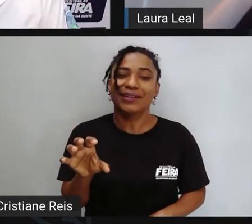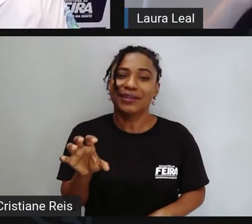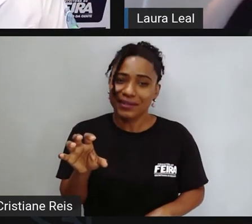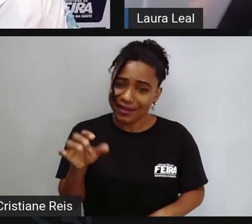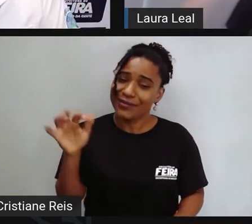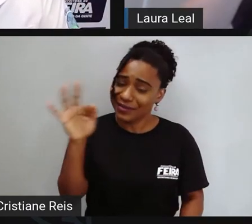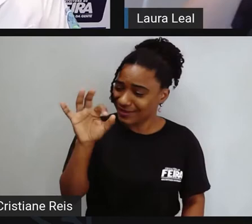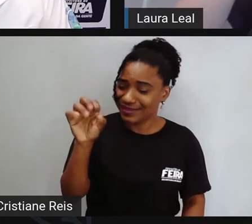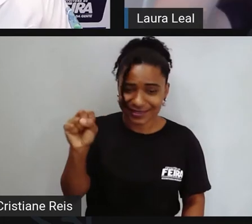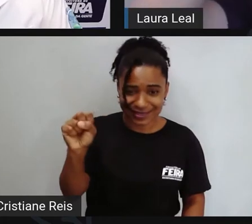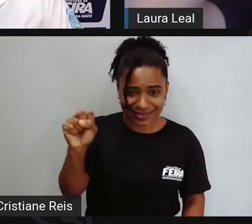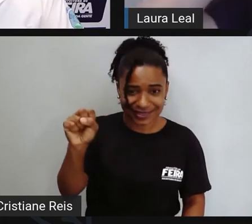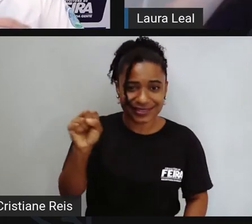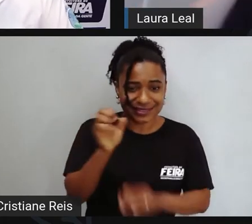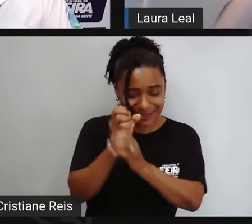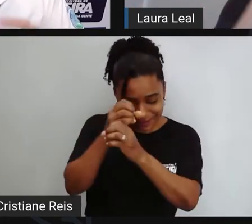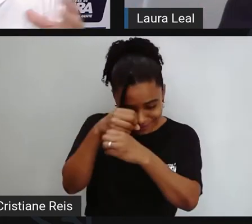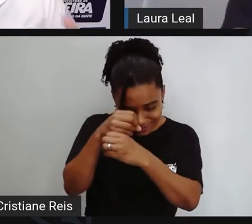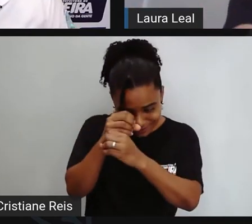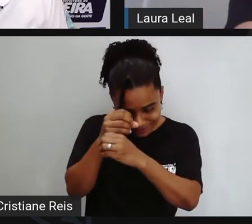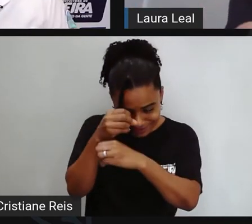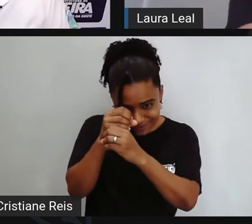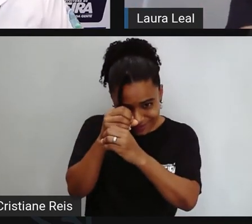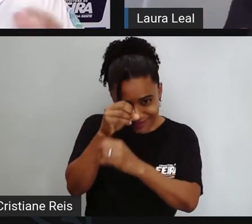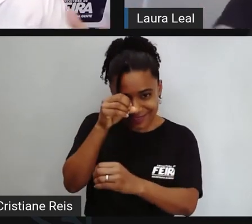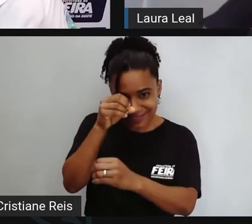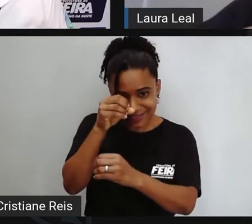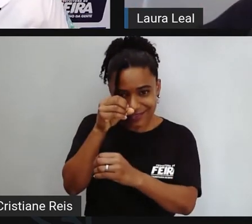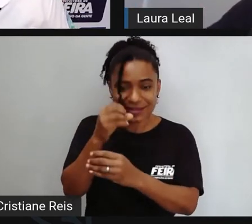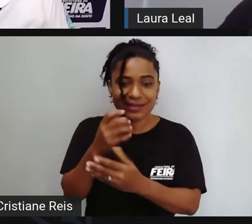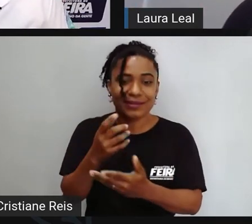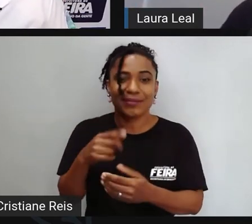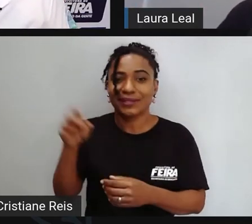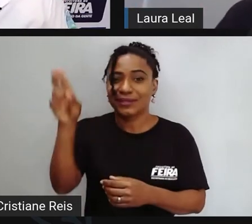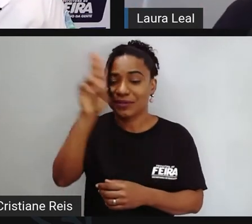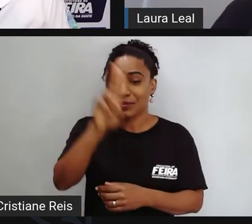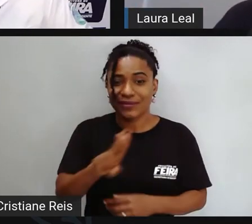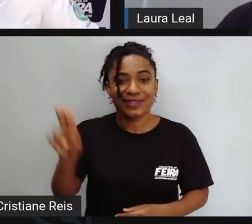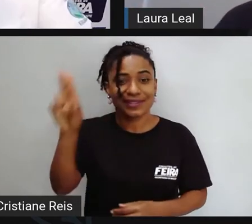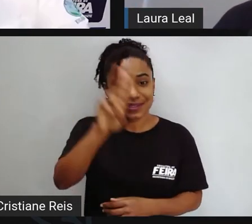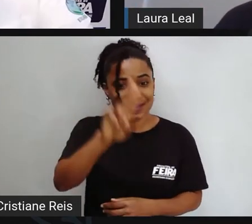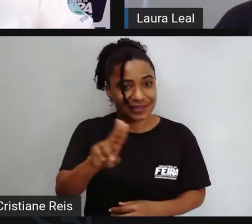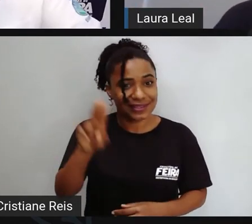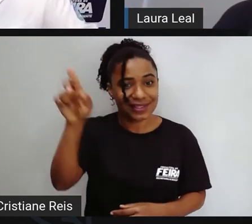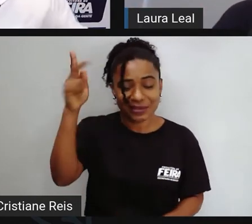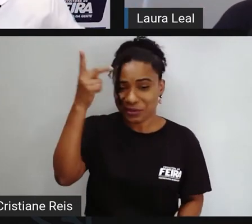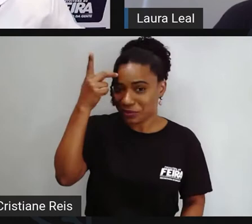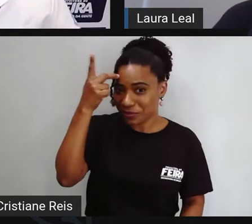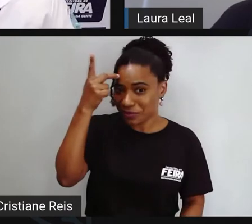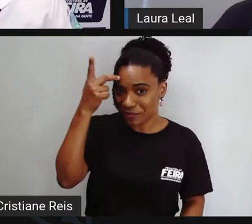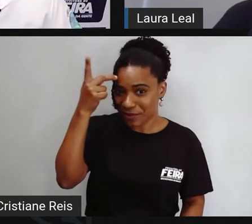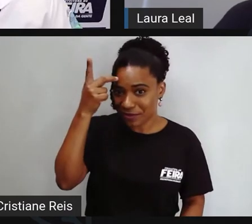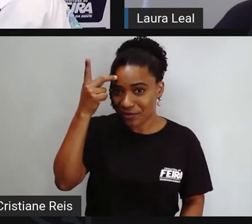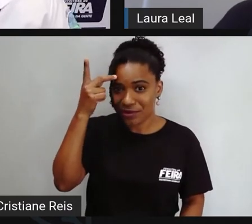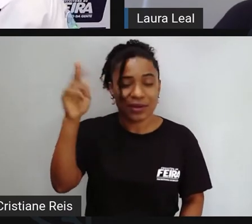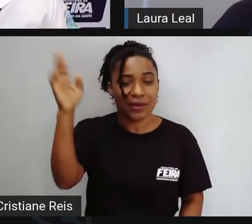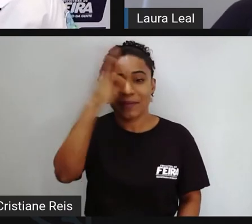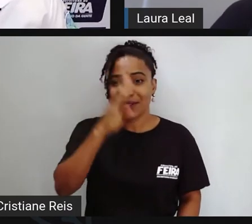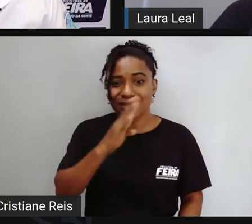Santana. Então, eu imagino que numa universidade em São Paulo, que é um grande centro urbano do Brasil, você deve ter contato com gente do Brasil todo aí,